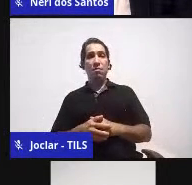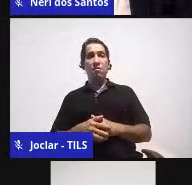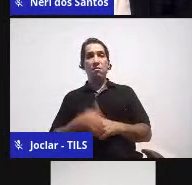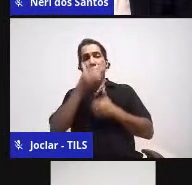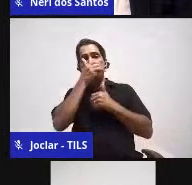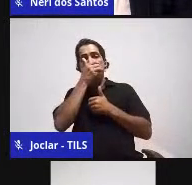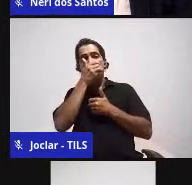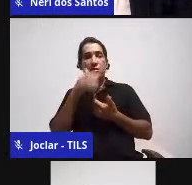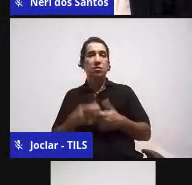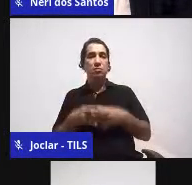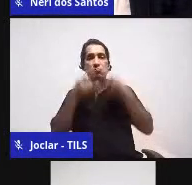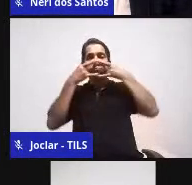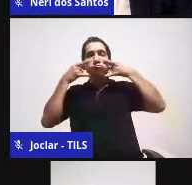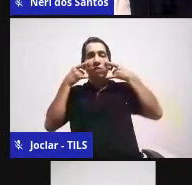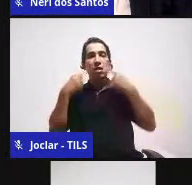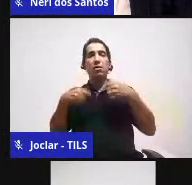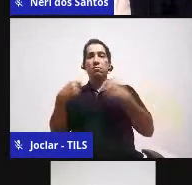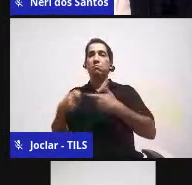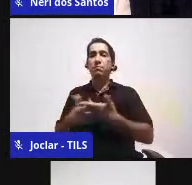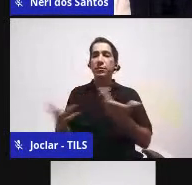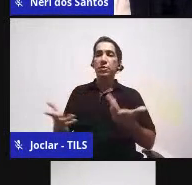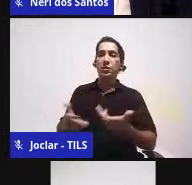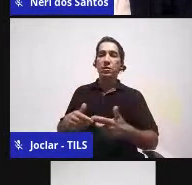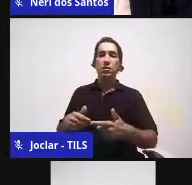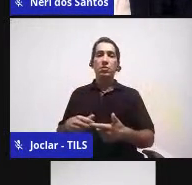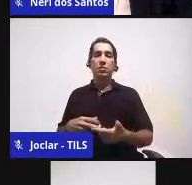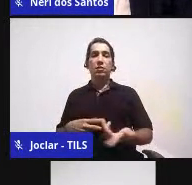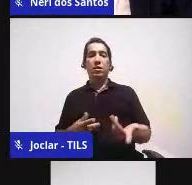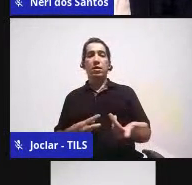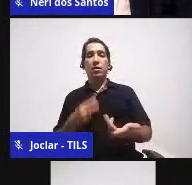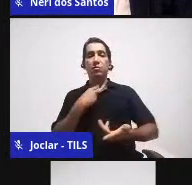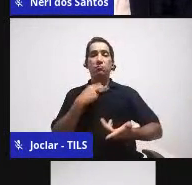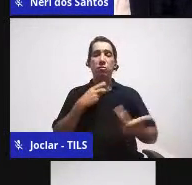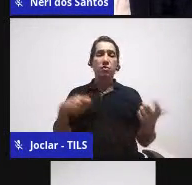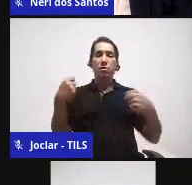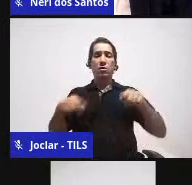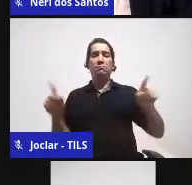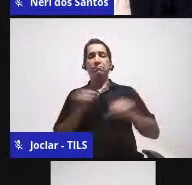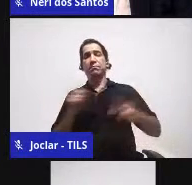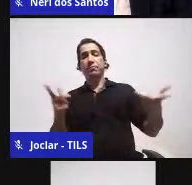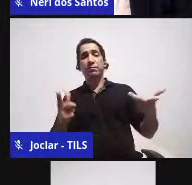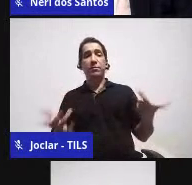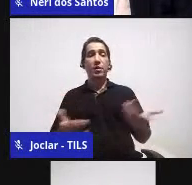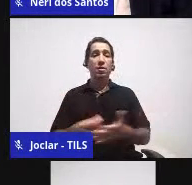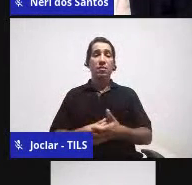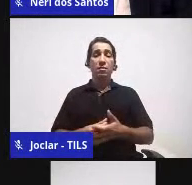rápido possível. Então, essa consciência coletiva, eu acho